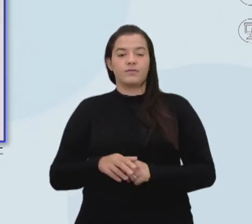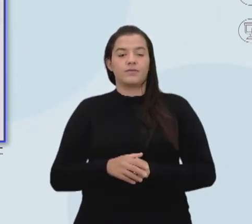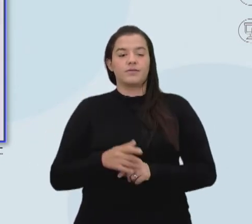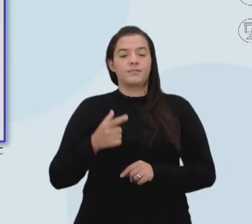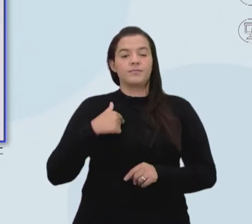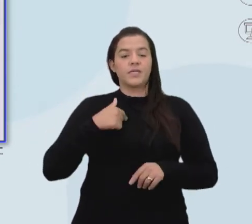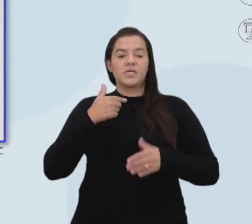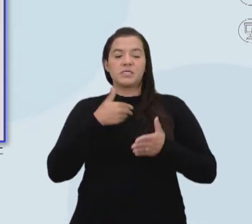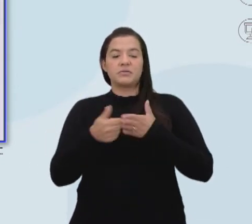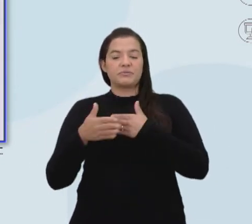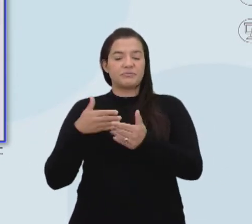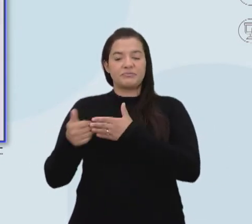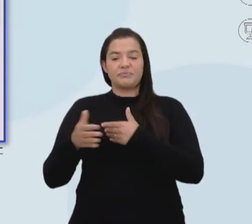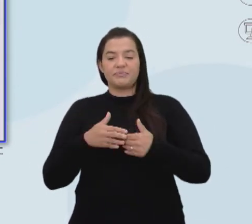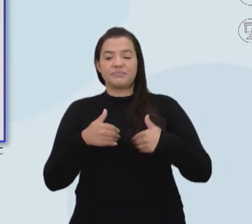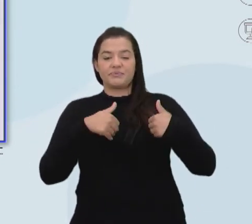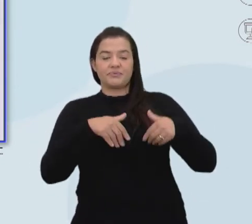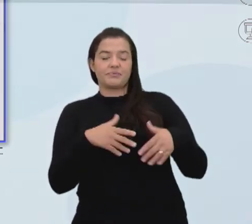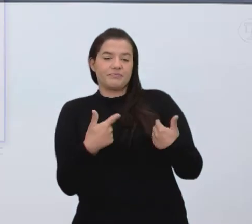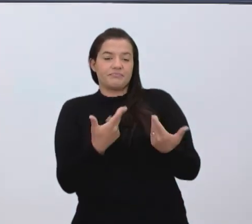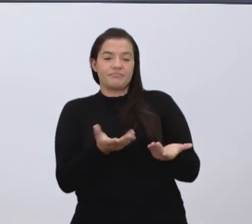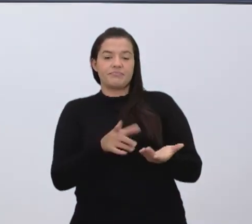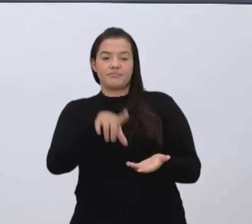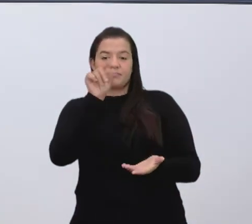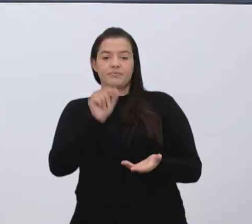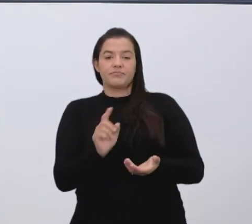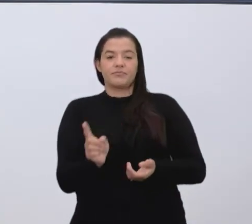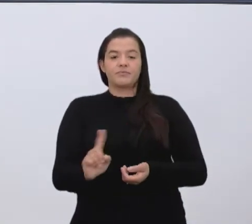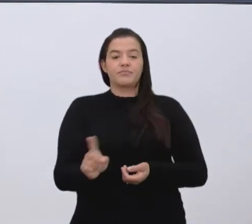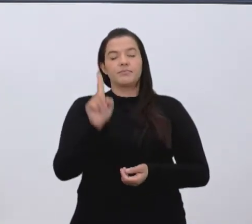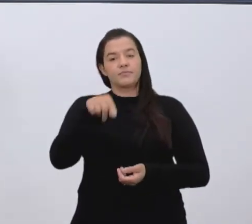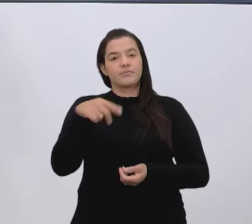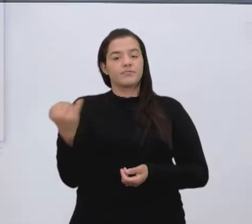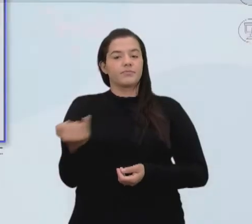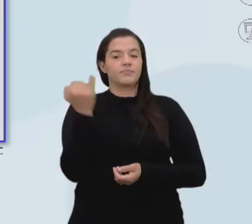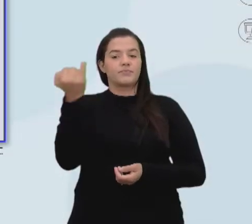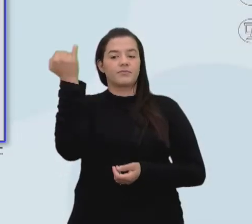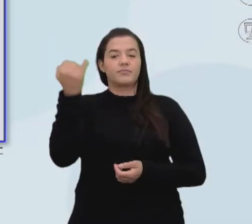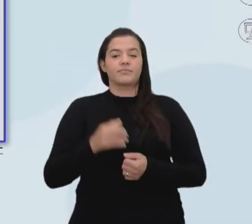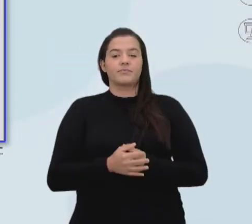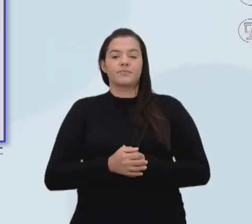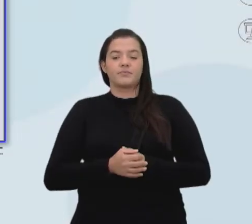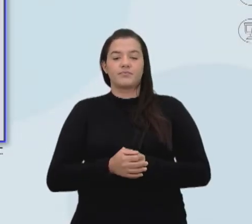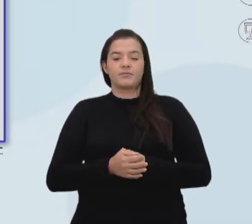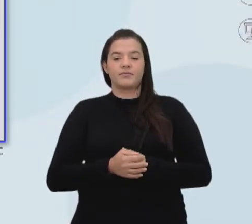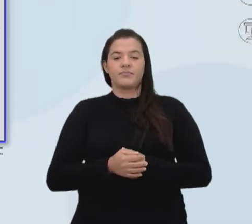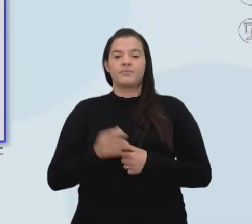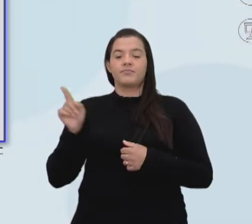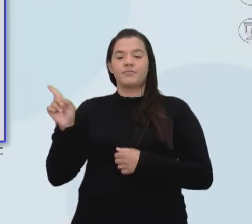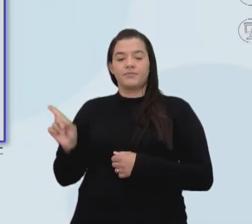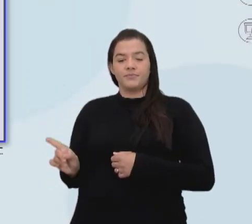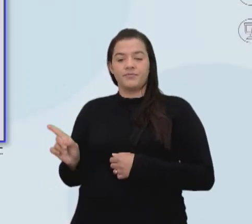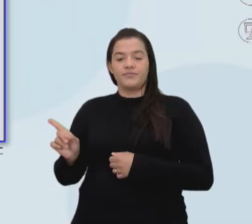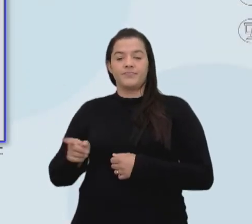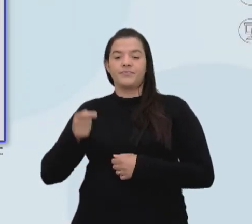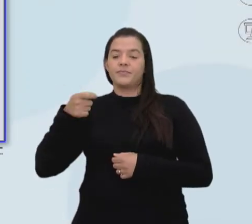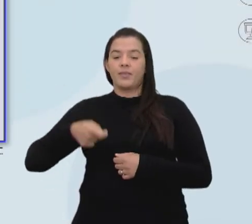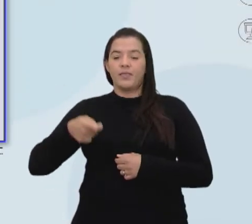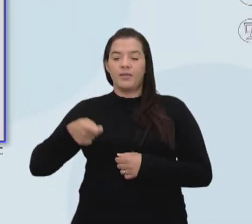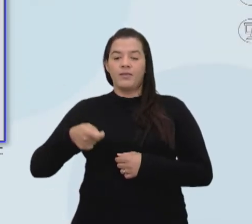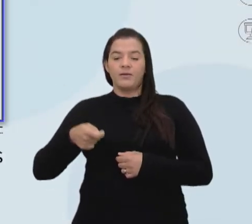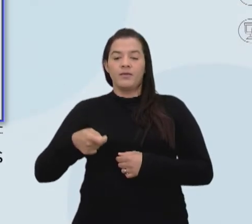faz, enfim, né? Para quem direciona a pesquisa é importante, tá? Lembrando Colocou que obrigatório e que eu quero colocou que seja múltula obrigatório. escolha, porque